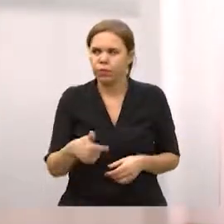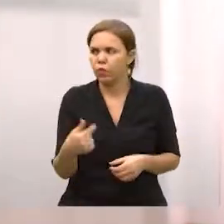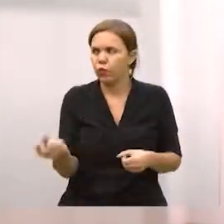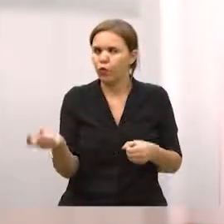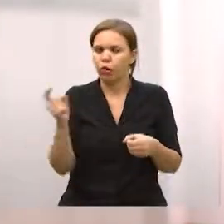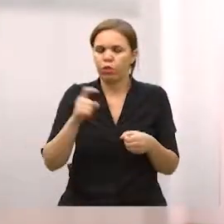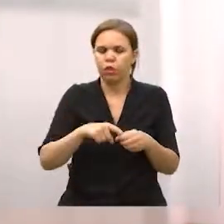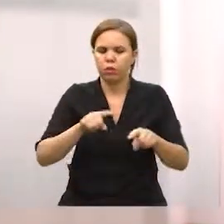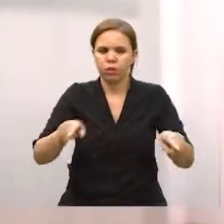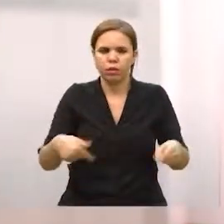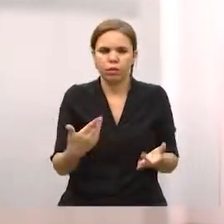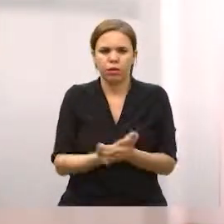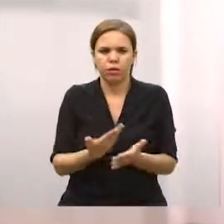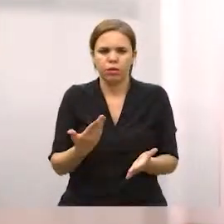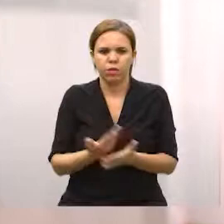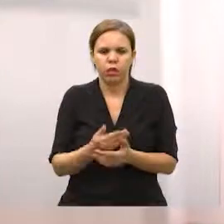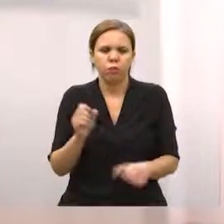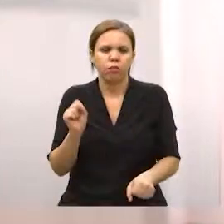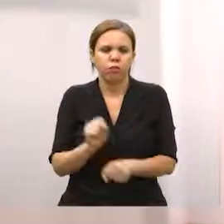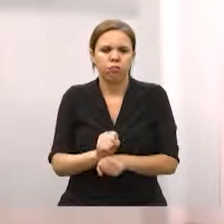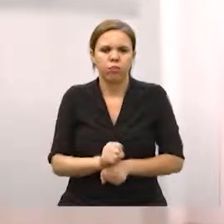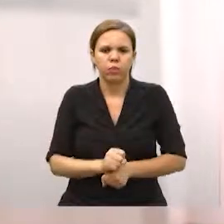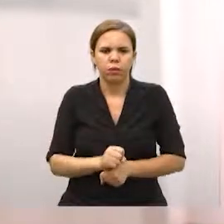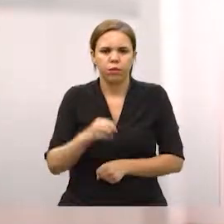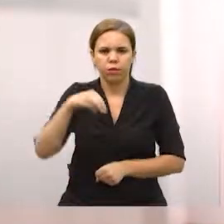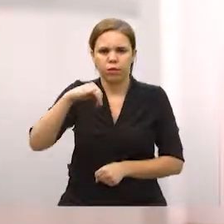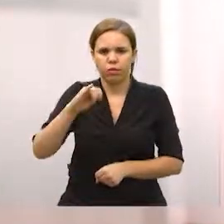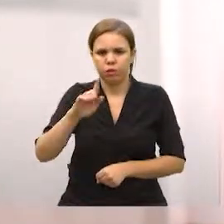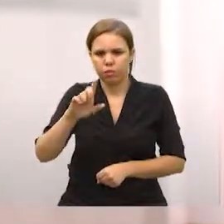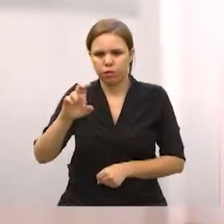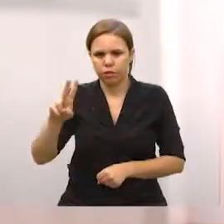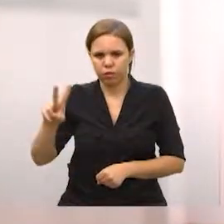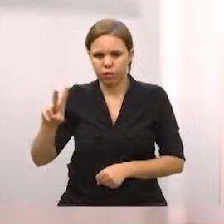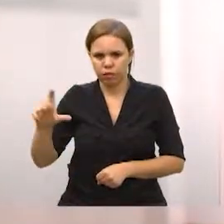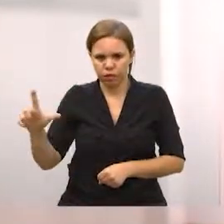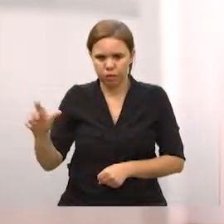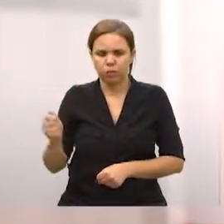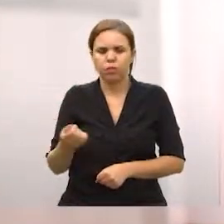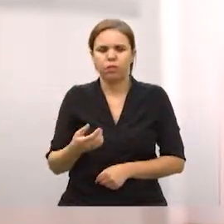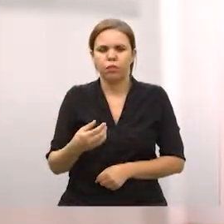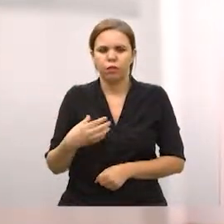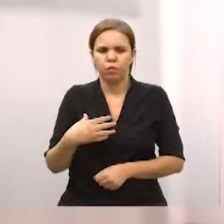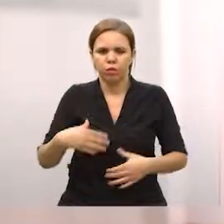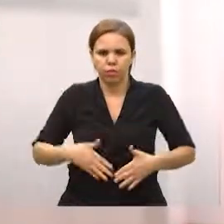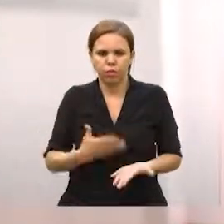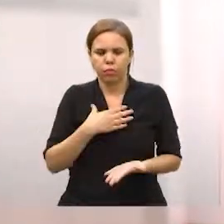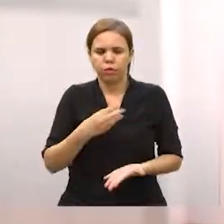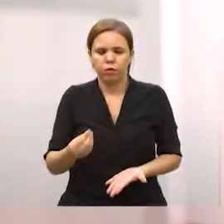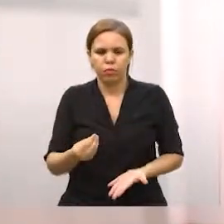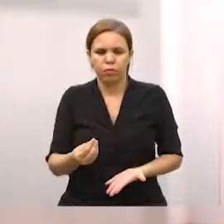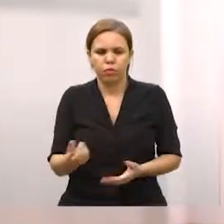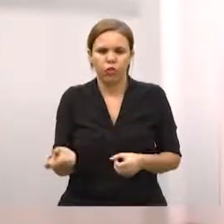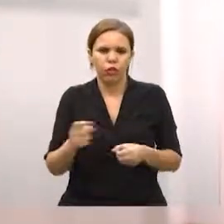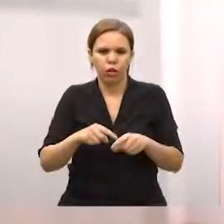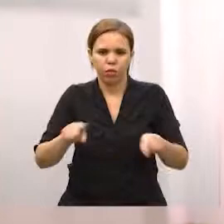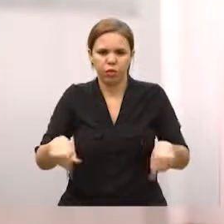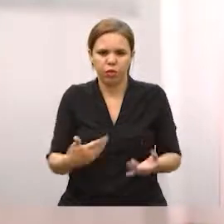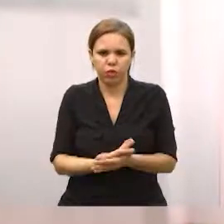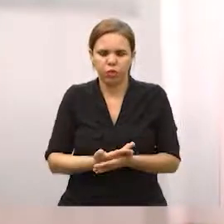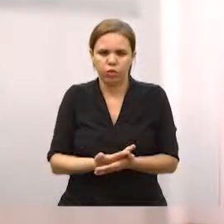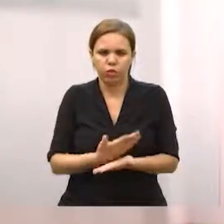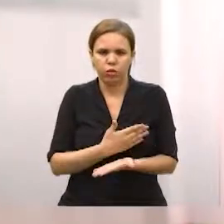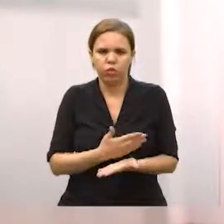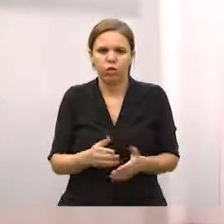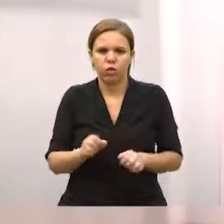E depois que eu voltei para a sala de aula, eu fiz uma pausa aí quando o Miguel nasceu, meu filho. E quando eu voltei para a sala de aula,